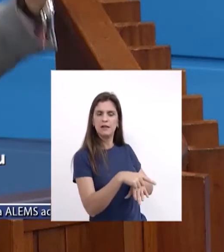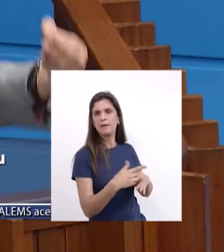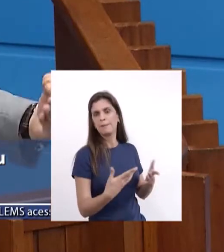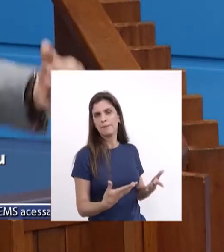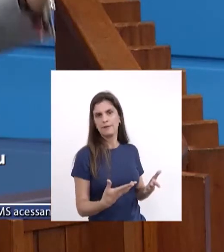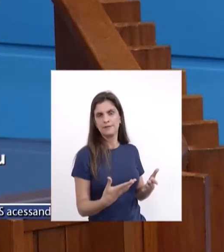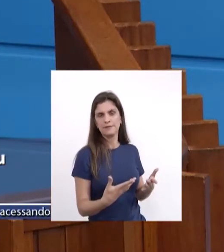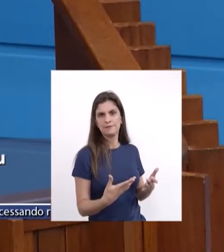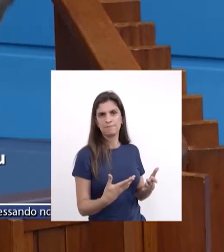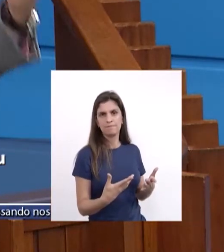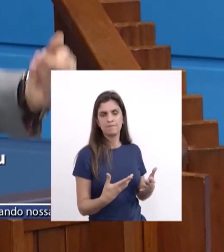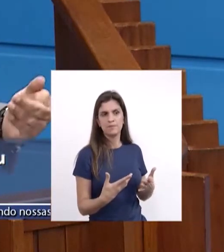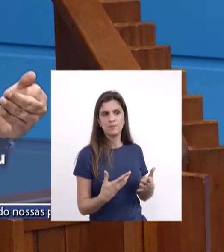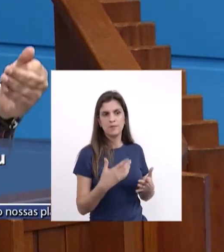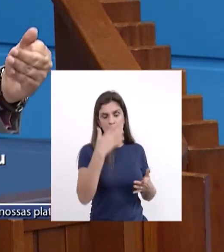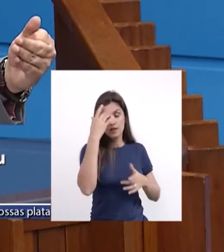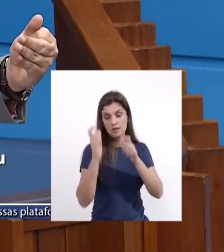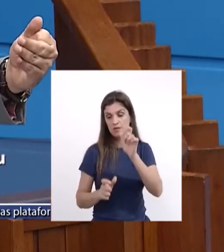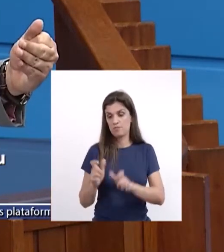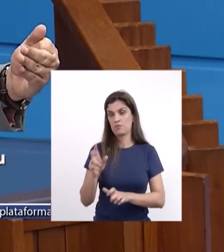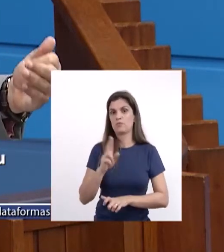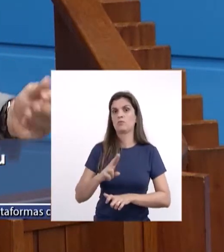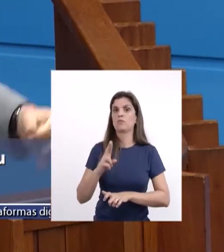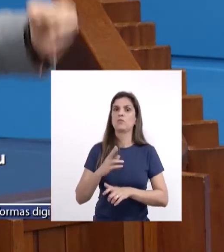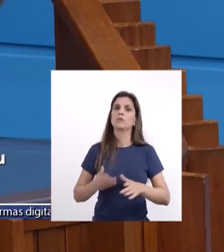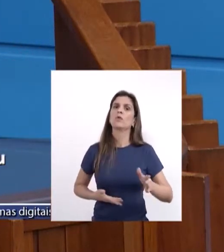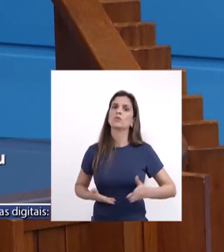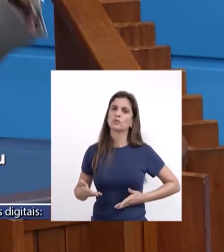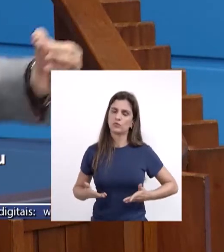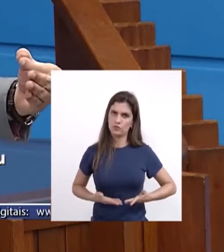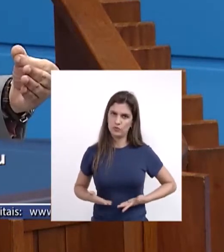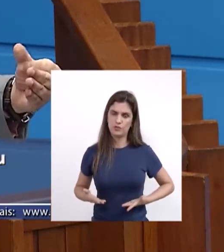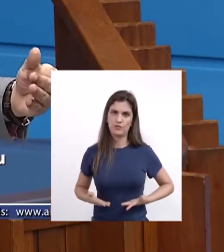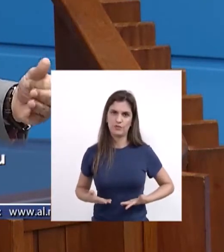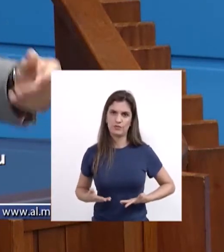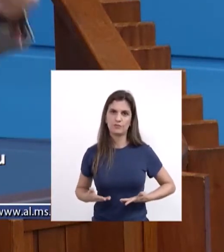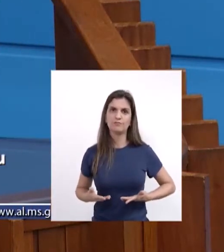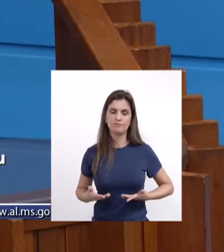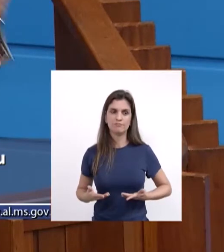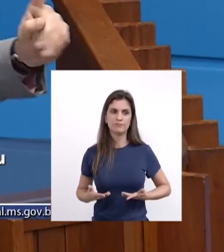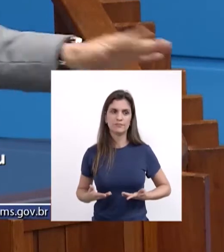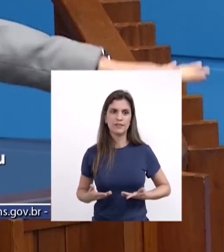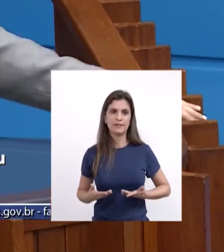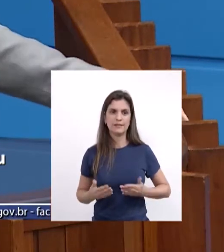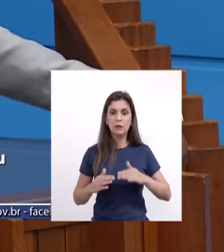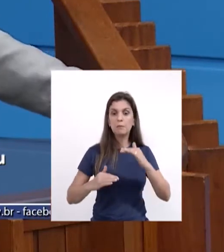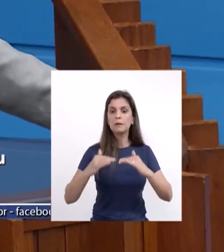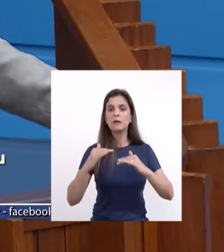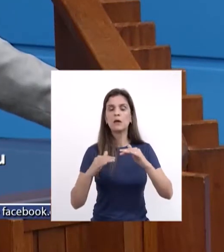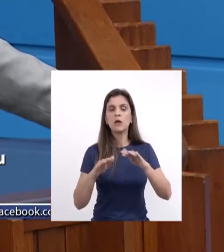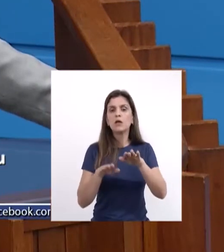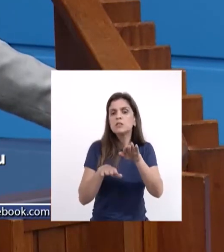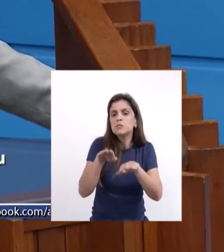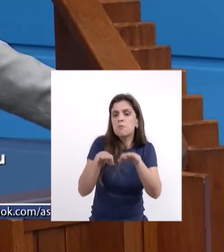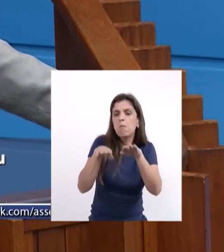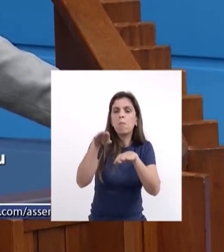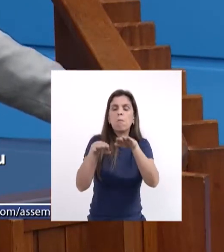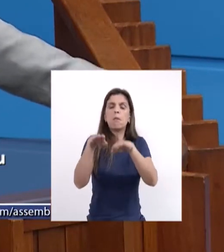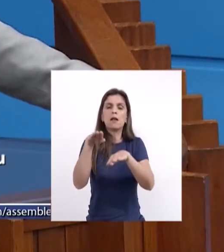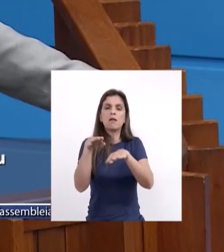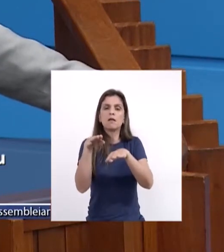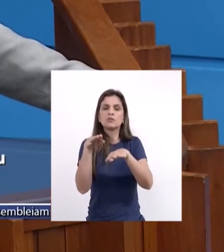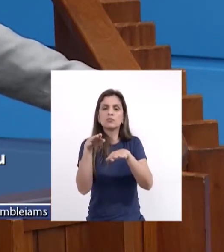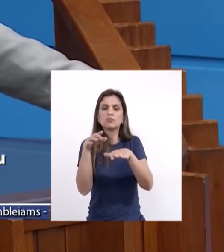em prejuízo, em desrespeito, deputado Coronel Davi, em detrimento do cidadão sul-mato-grossense e brasileiro